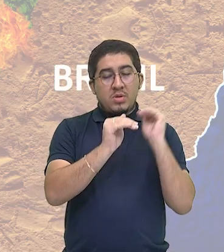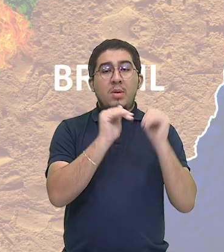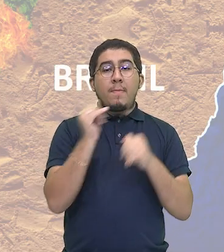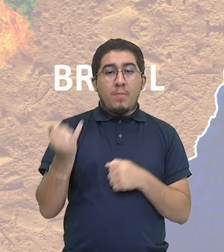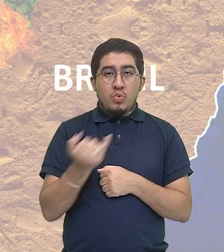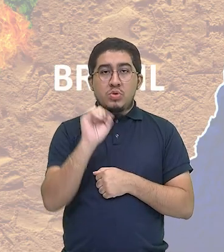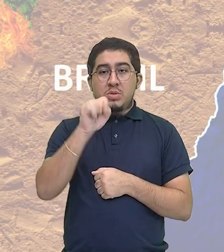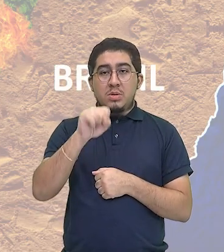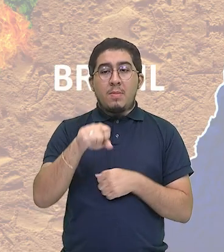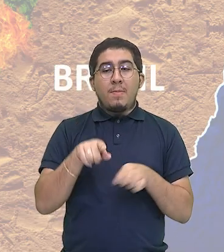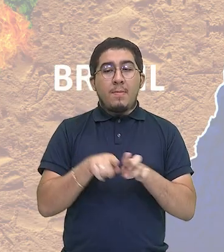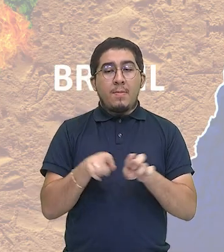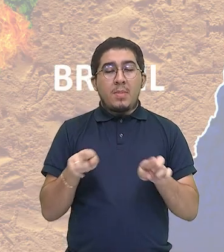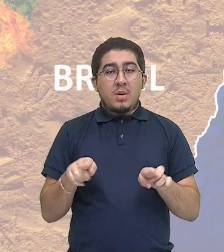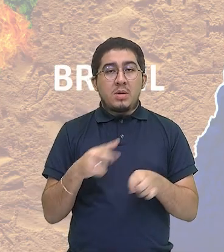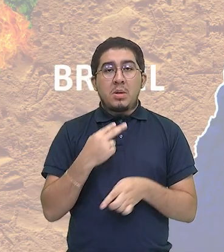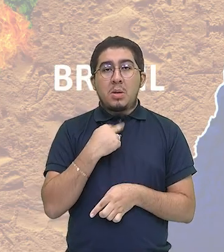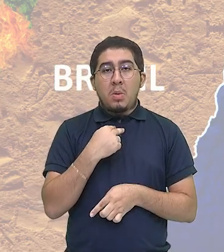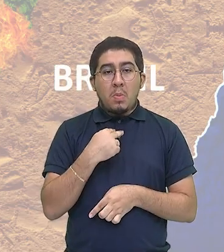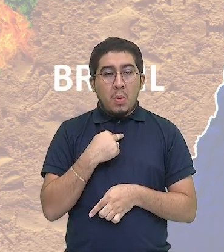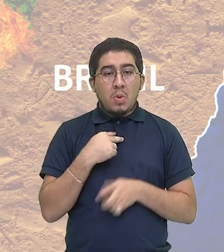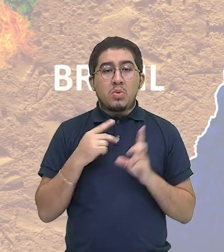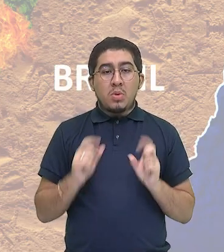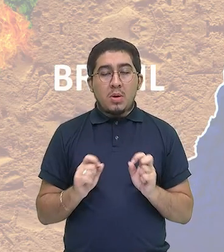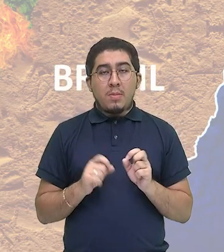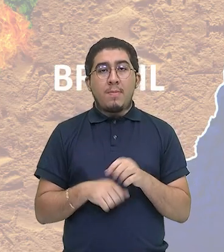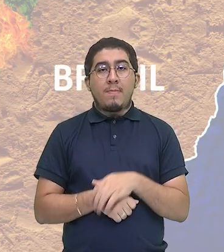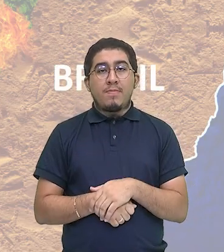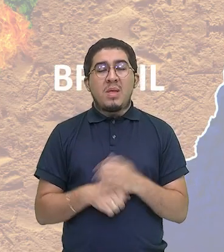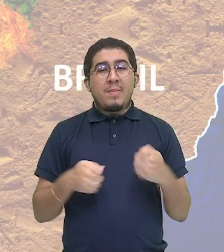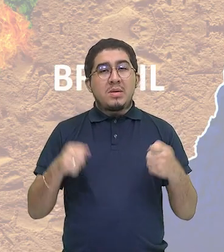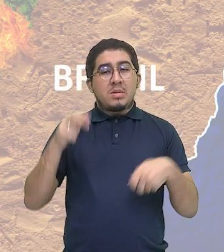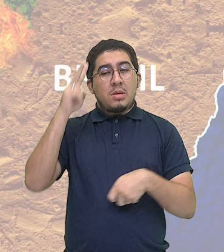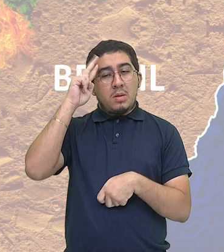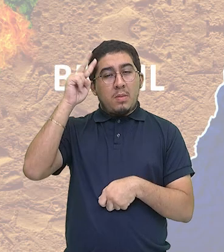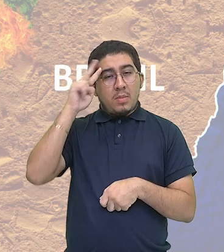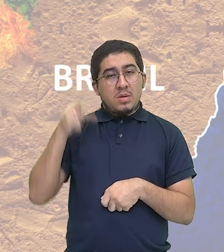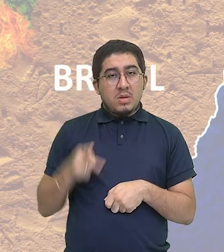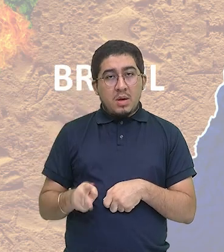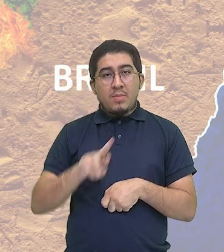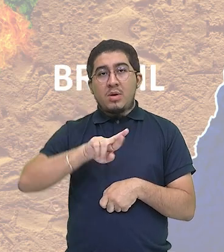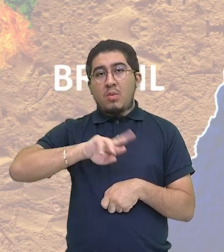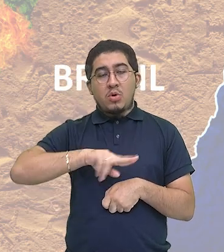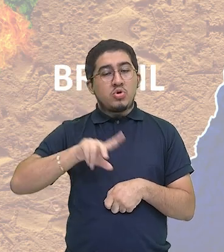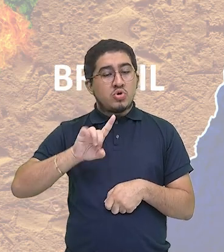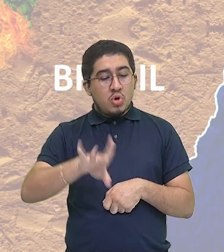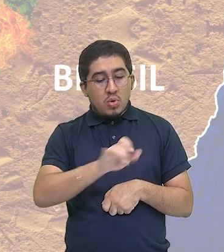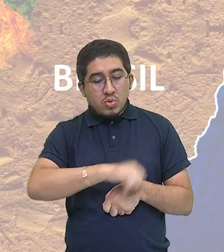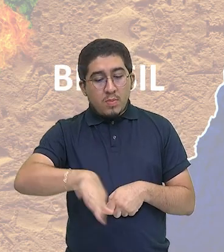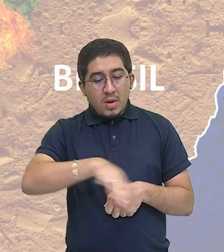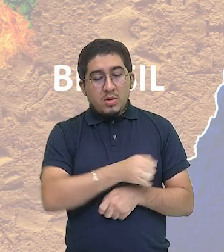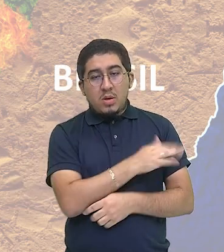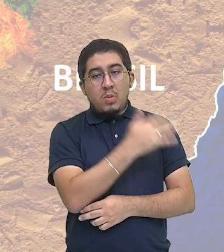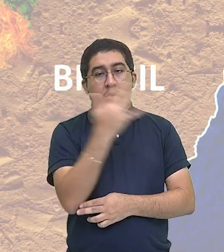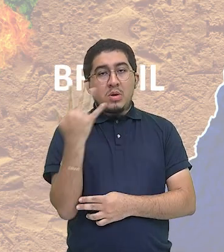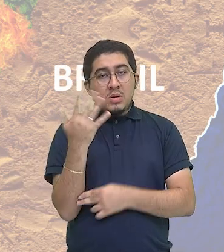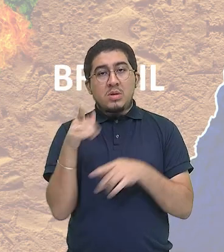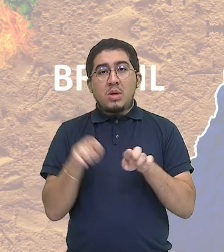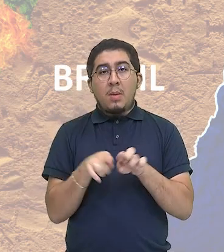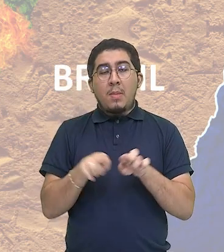não podem deixar de se considerar não somente a natureza, mas também